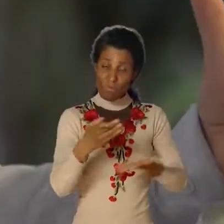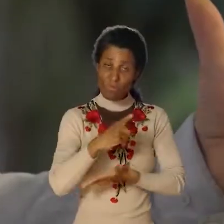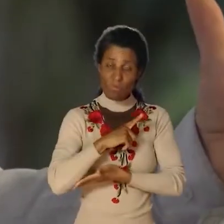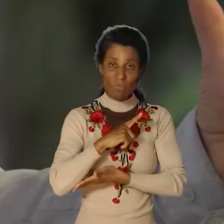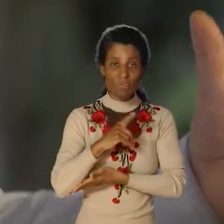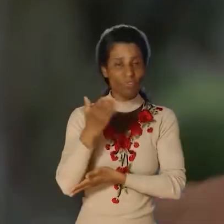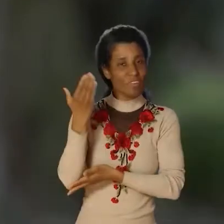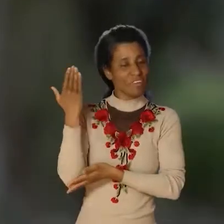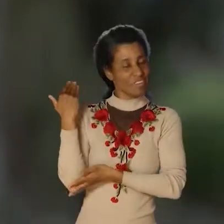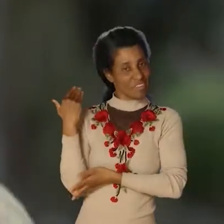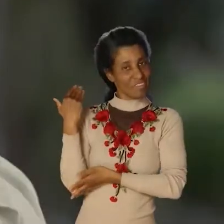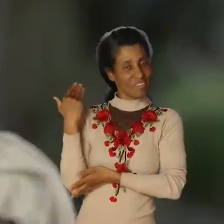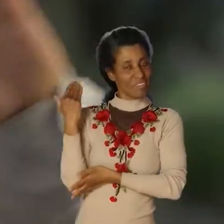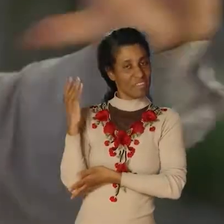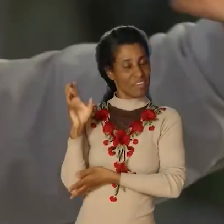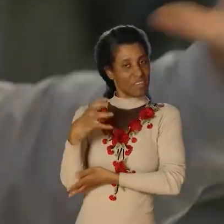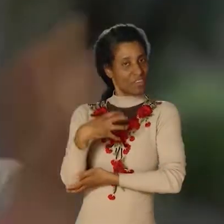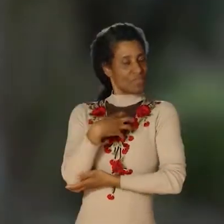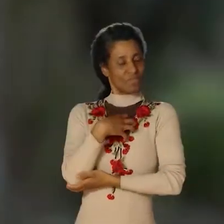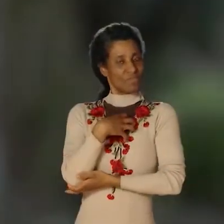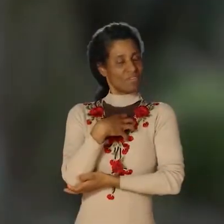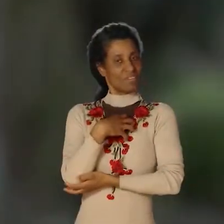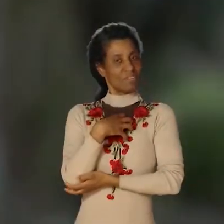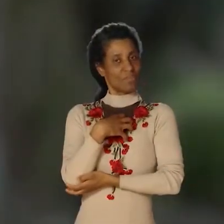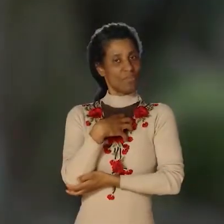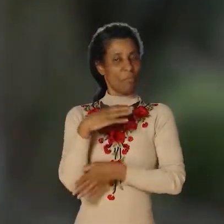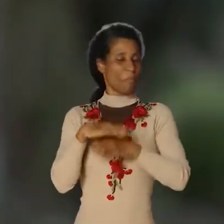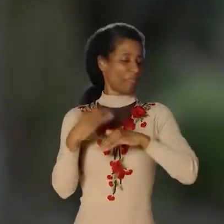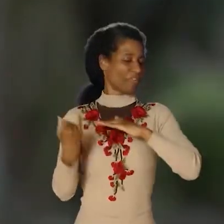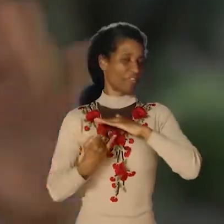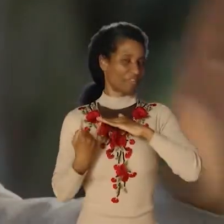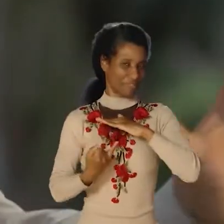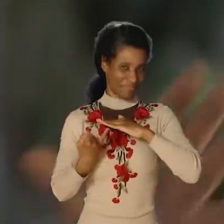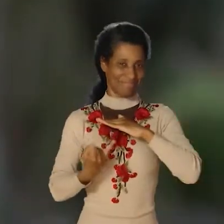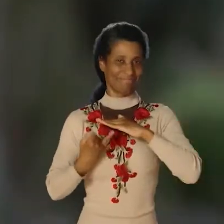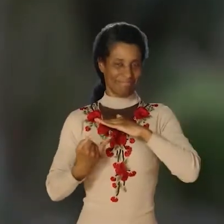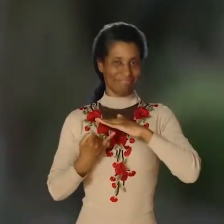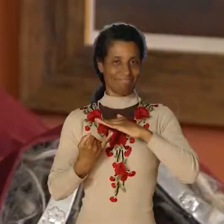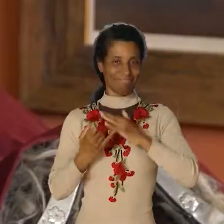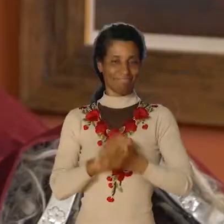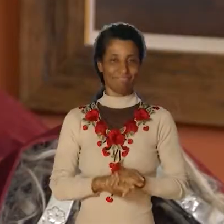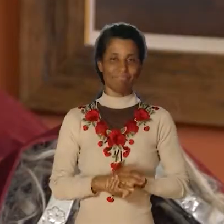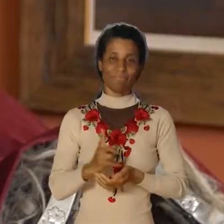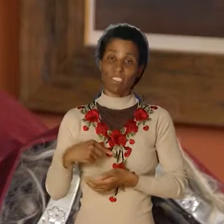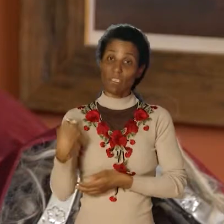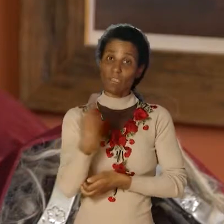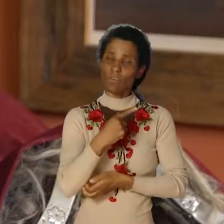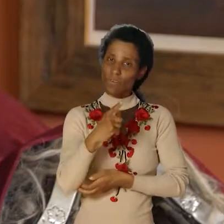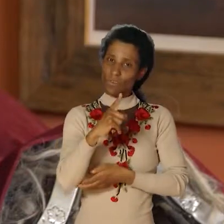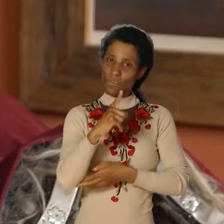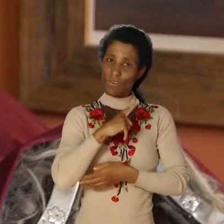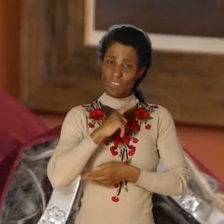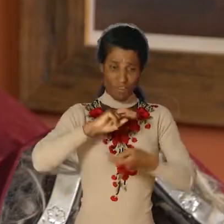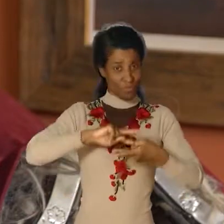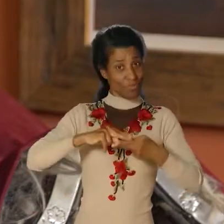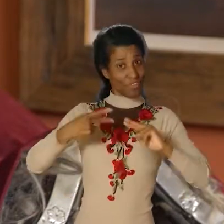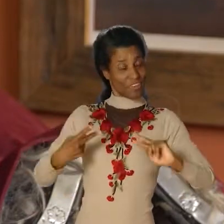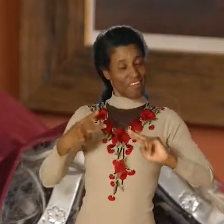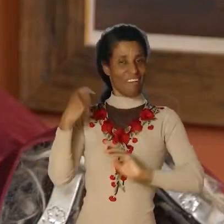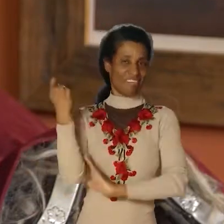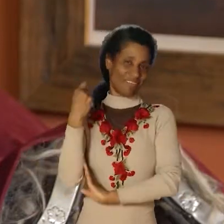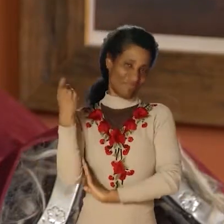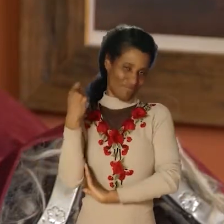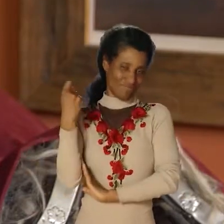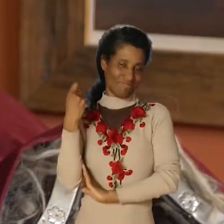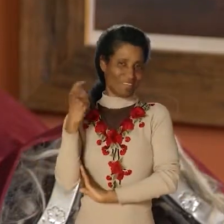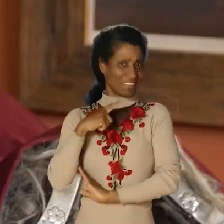já existia, né, de uma forma mais assim informal, né? Sempre. Nós todos temos dentro de nós esse DNA